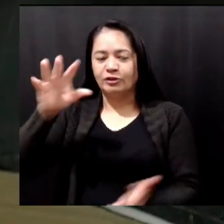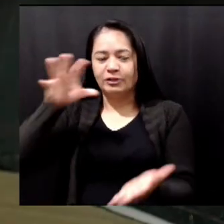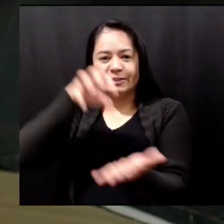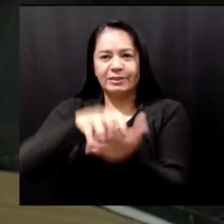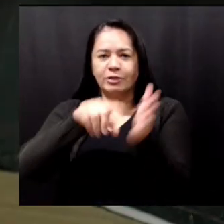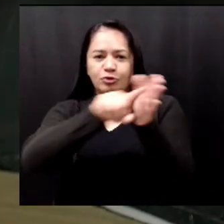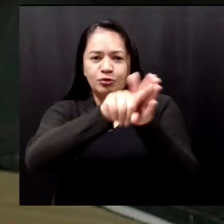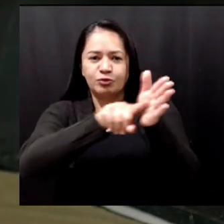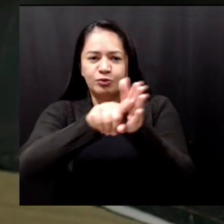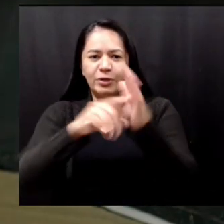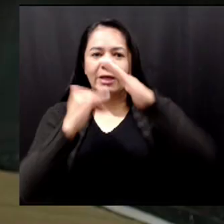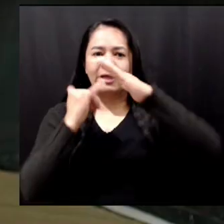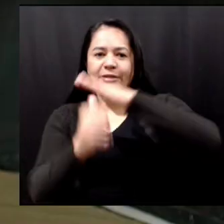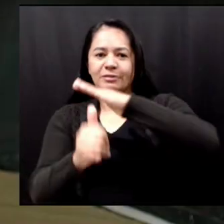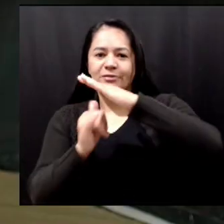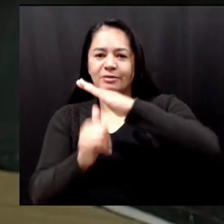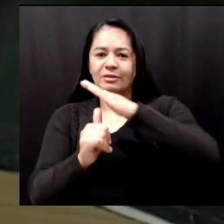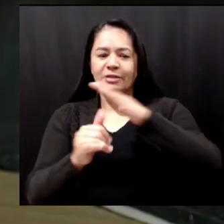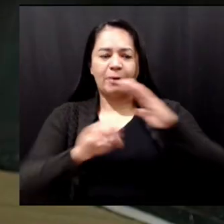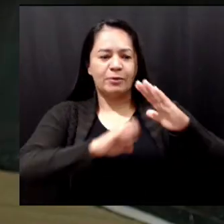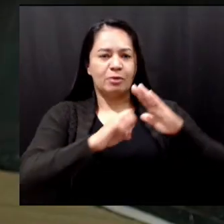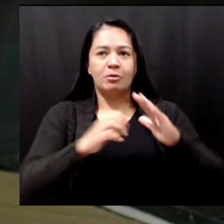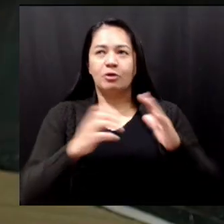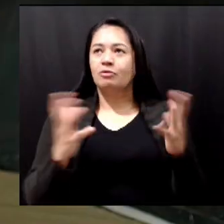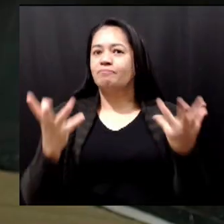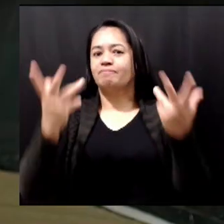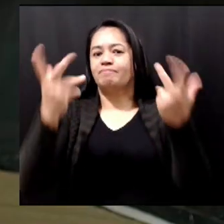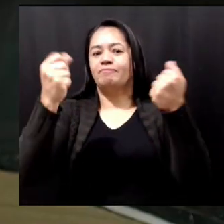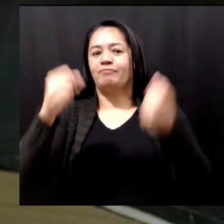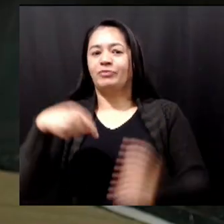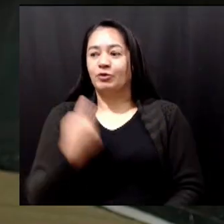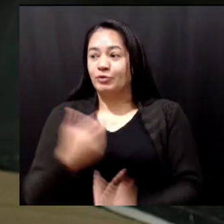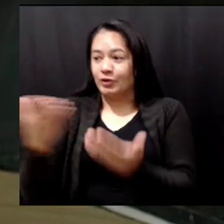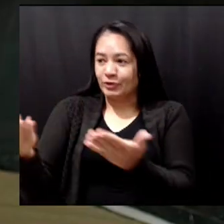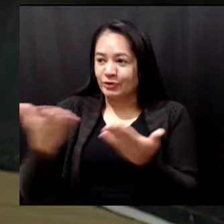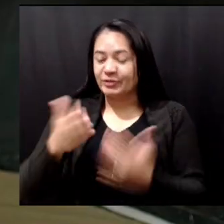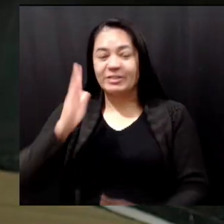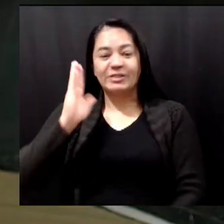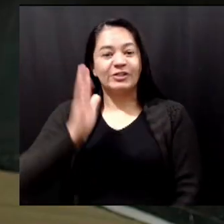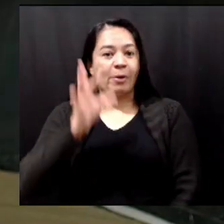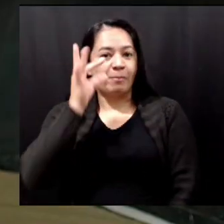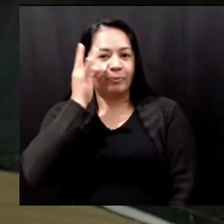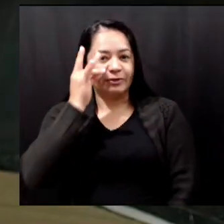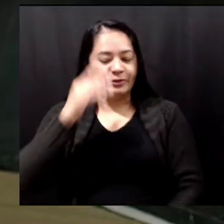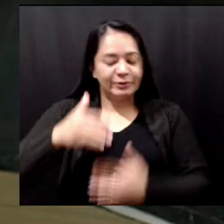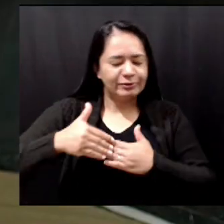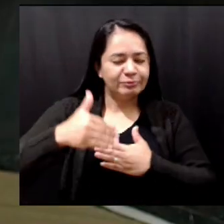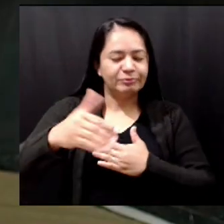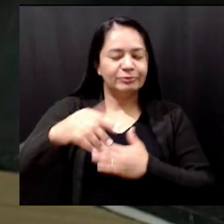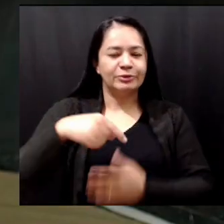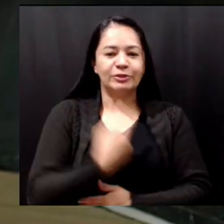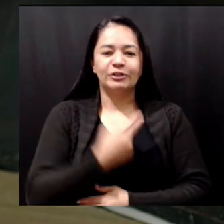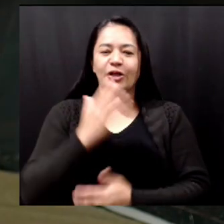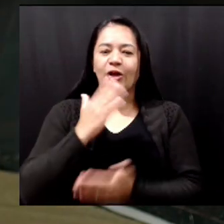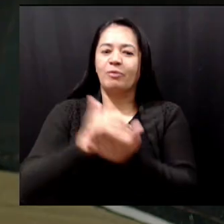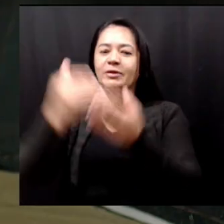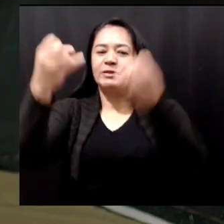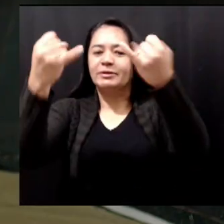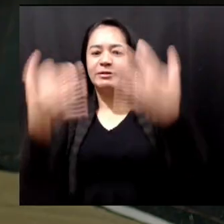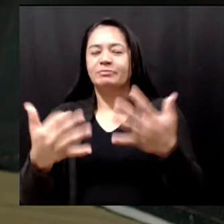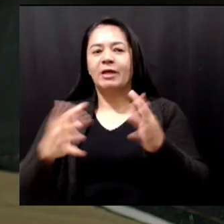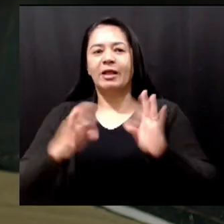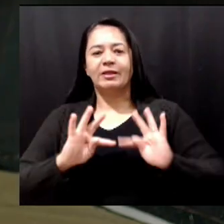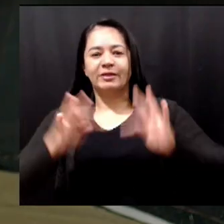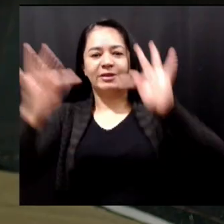e grandes empresas. Nossos convidados já estão aqui no estúdio e daqui a pouquinho a gente começa então a falar sobre tecnologia e inovação